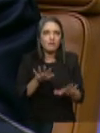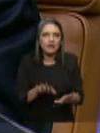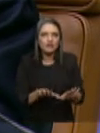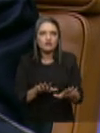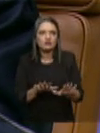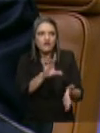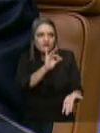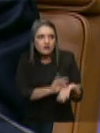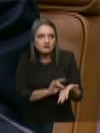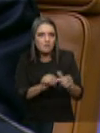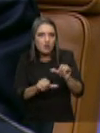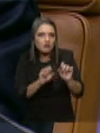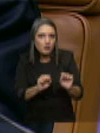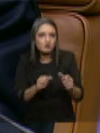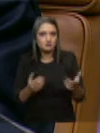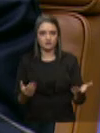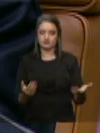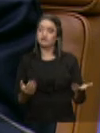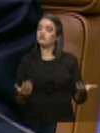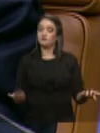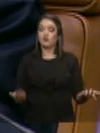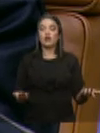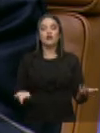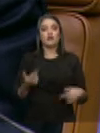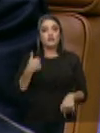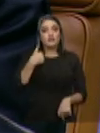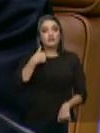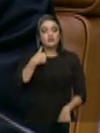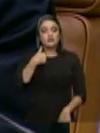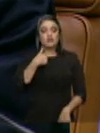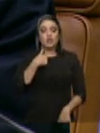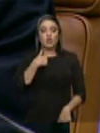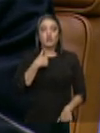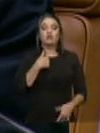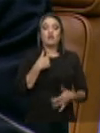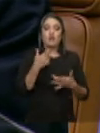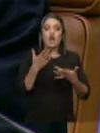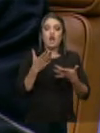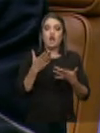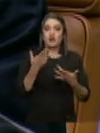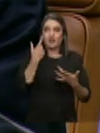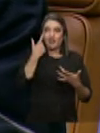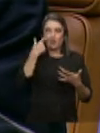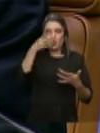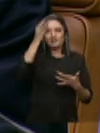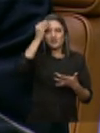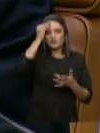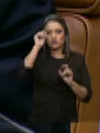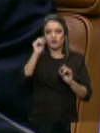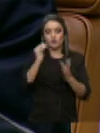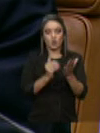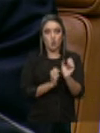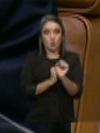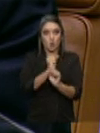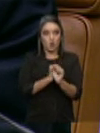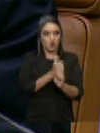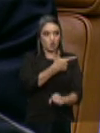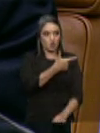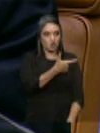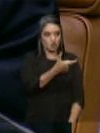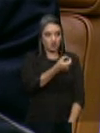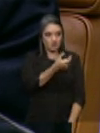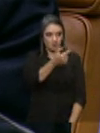pelos eminentes colegas que assim também entenderam, é que a partir de 2007, quando o Supremo